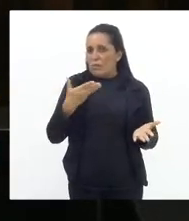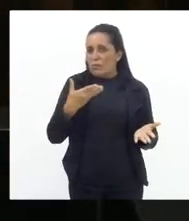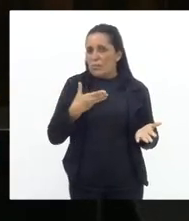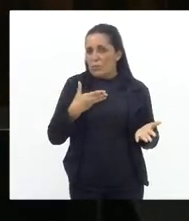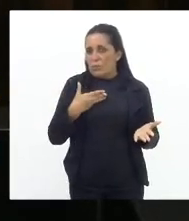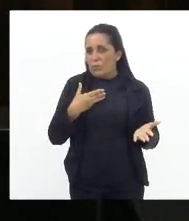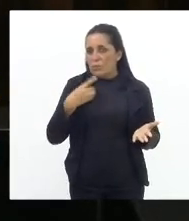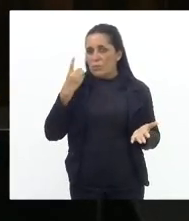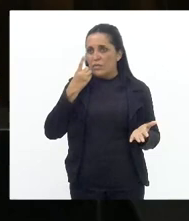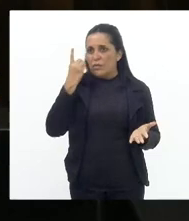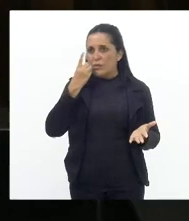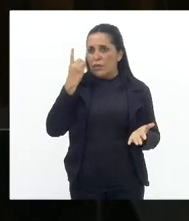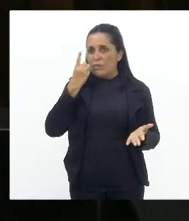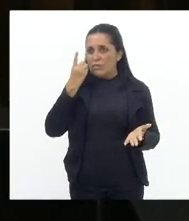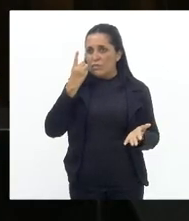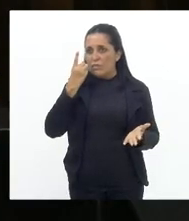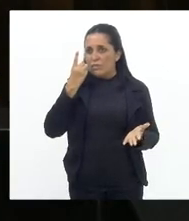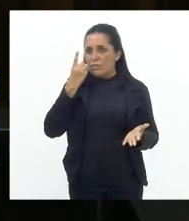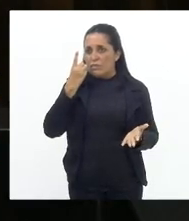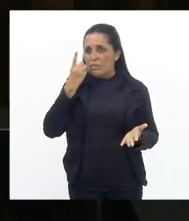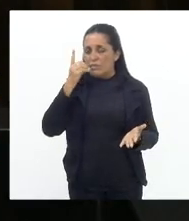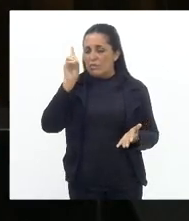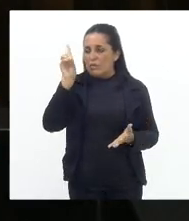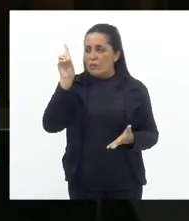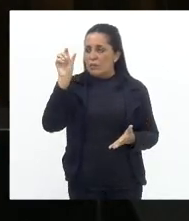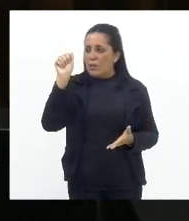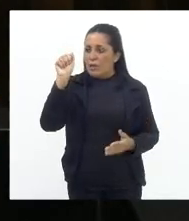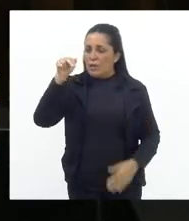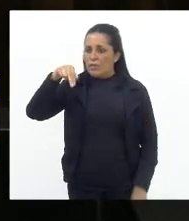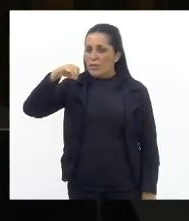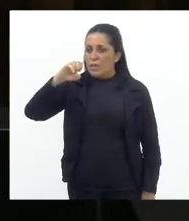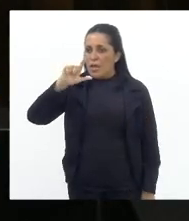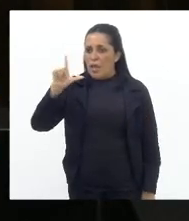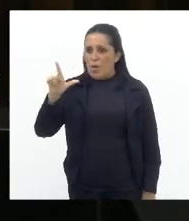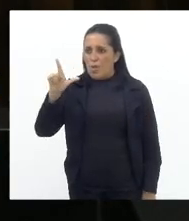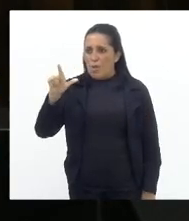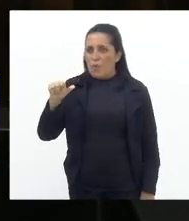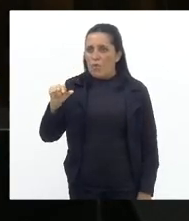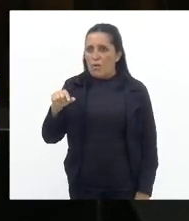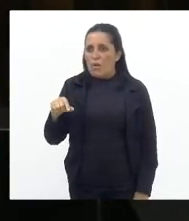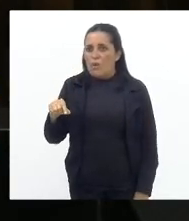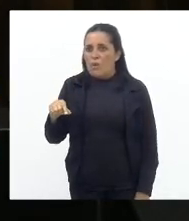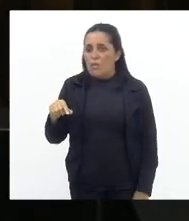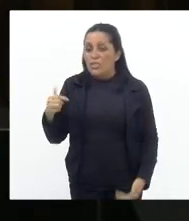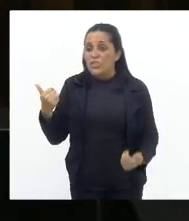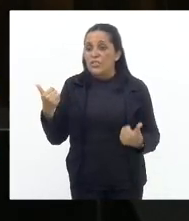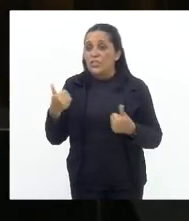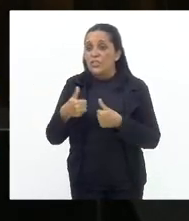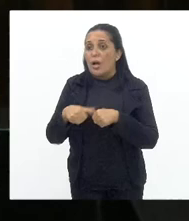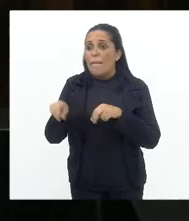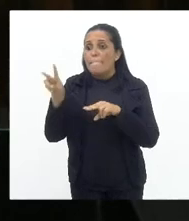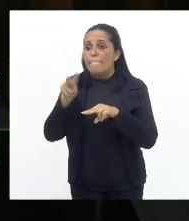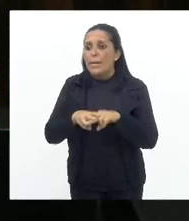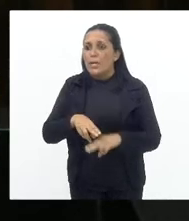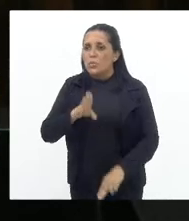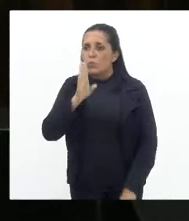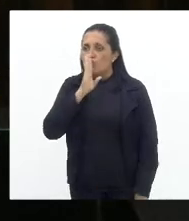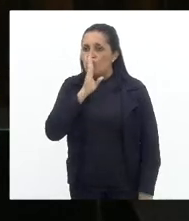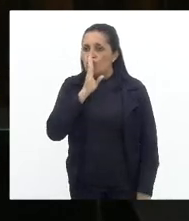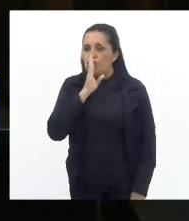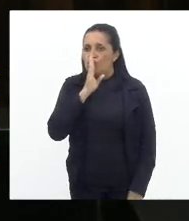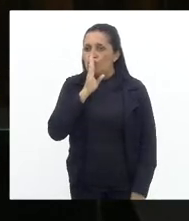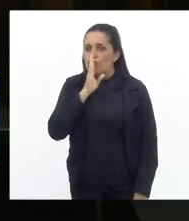amigo deputado federal Daniel Silveira que está no cárcere Calado